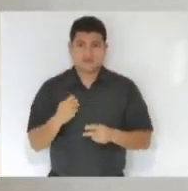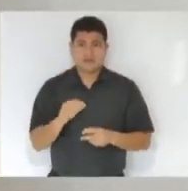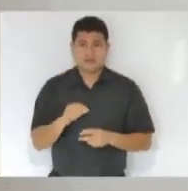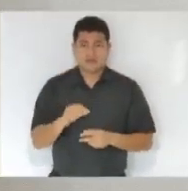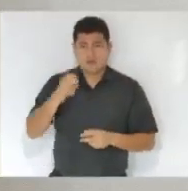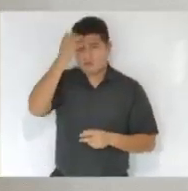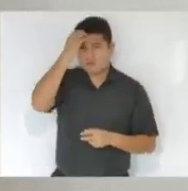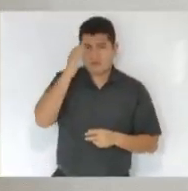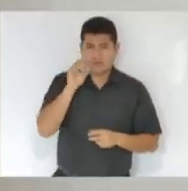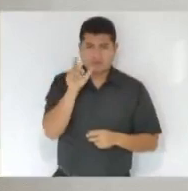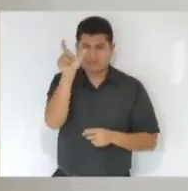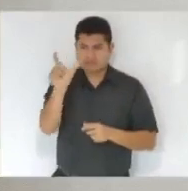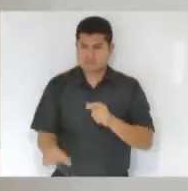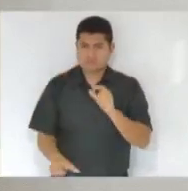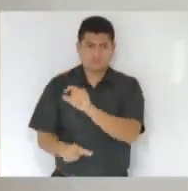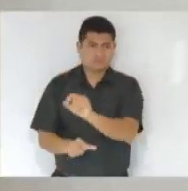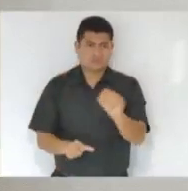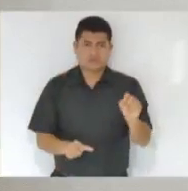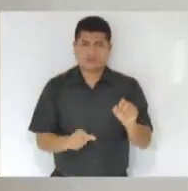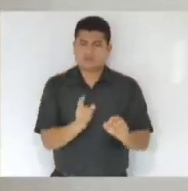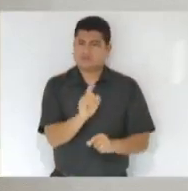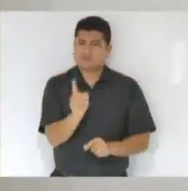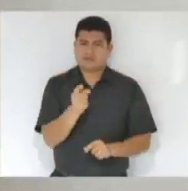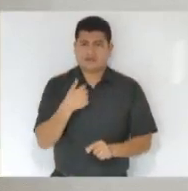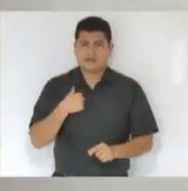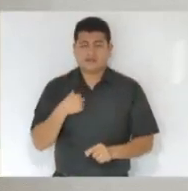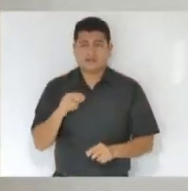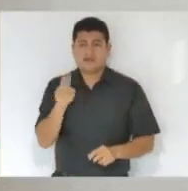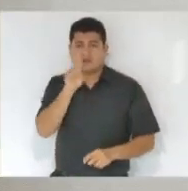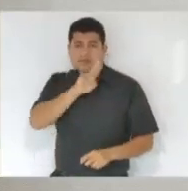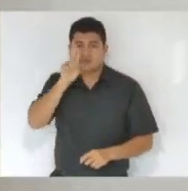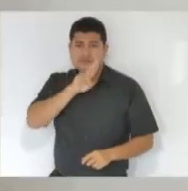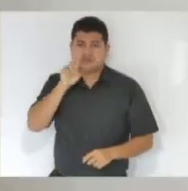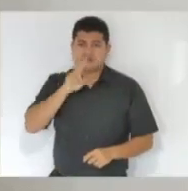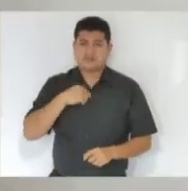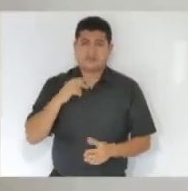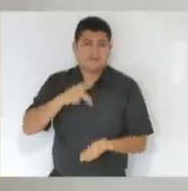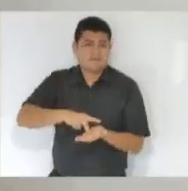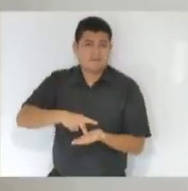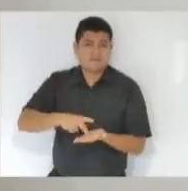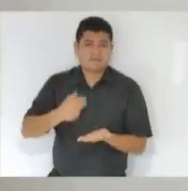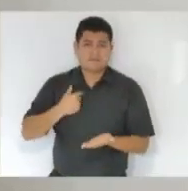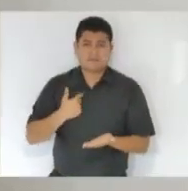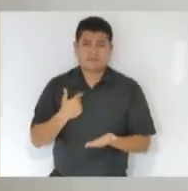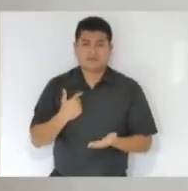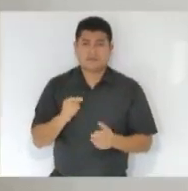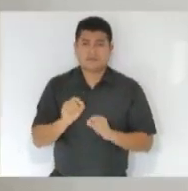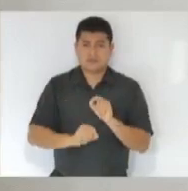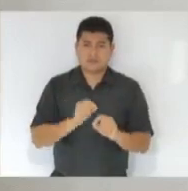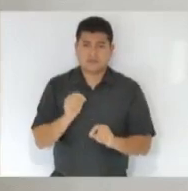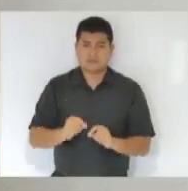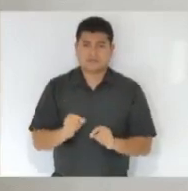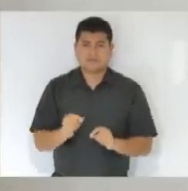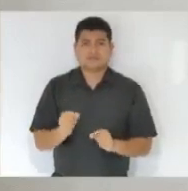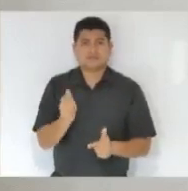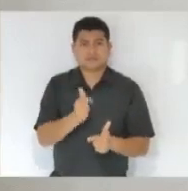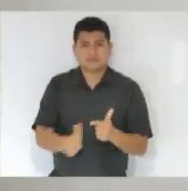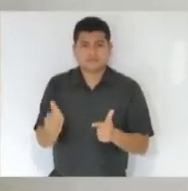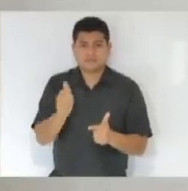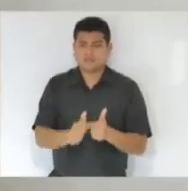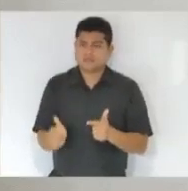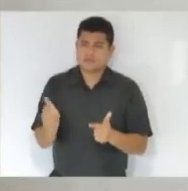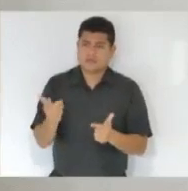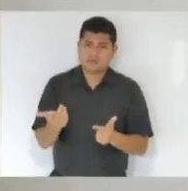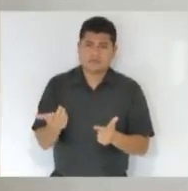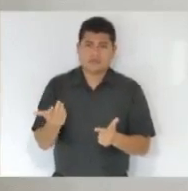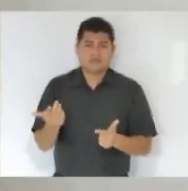fatos, nós lidamos estritamente com aquilo que está diante de nós, estritamente com as questões contextuais. Lidamos